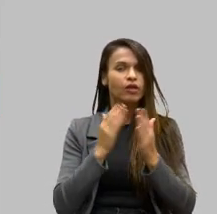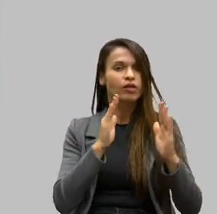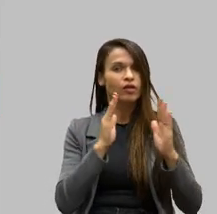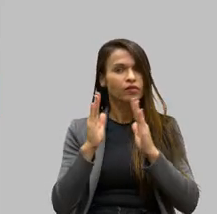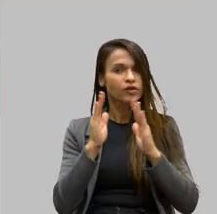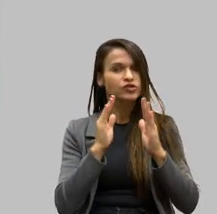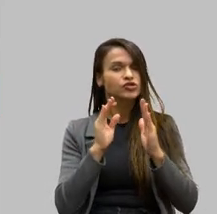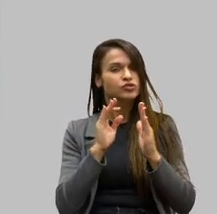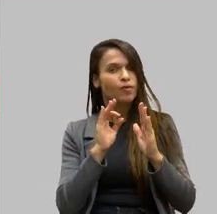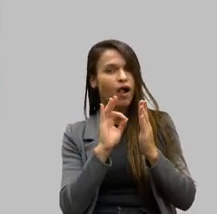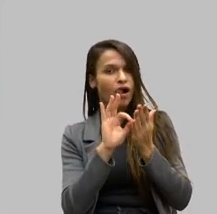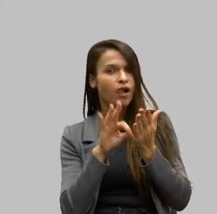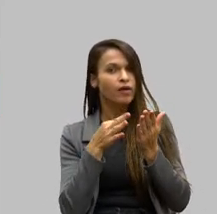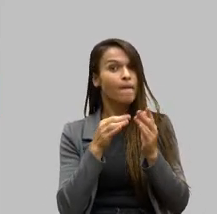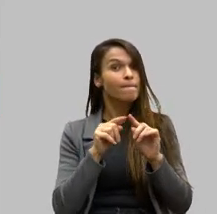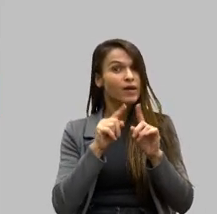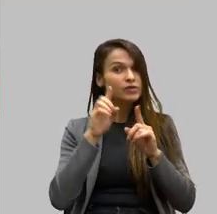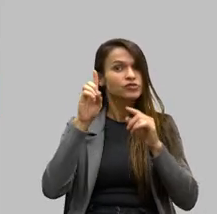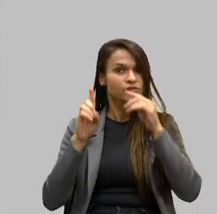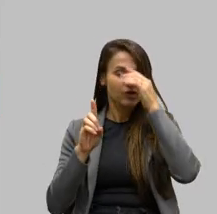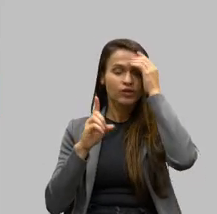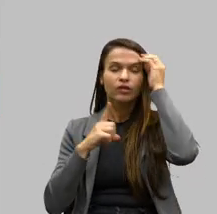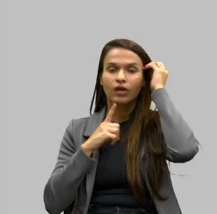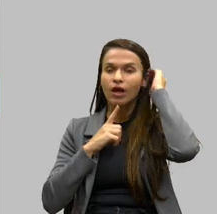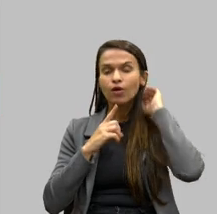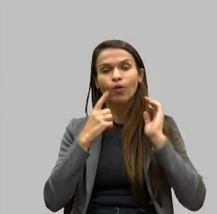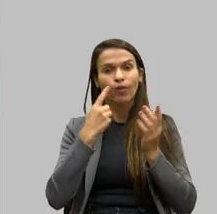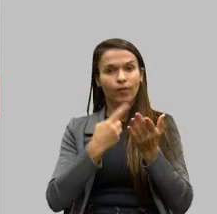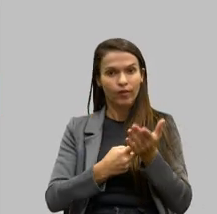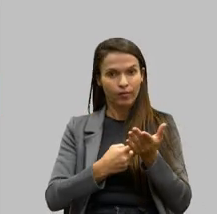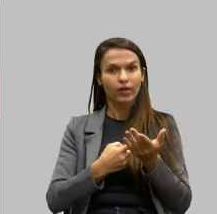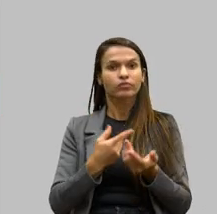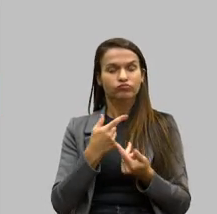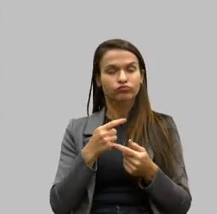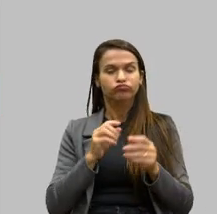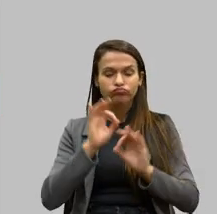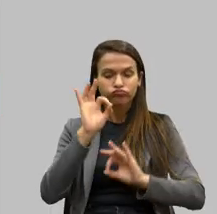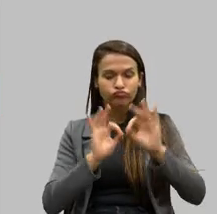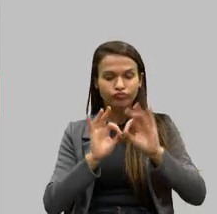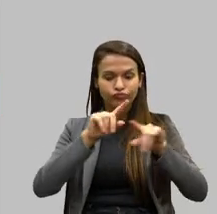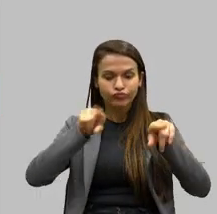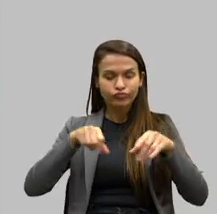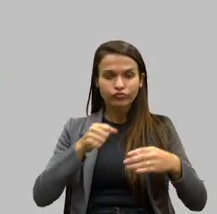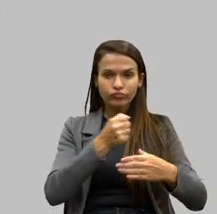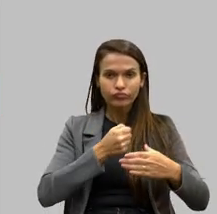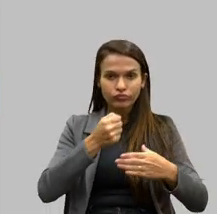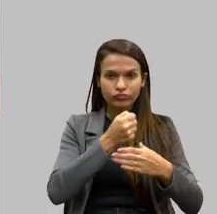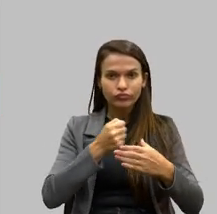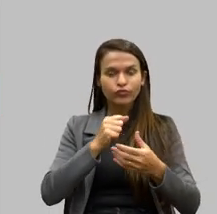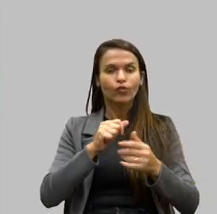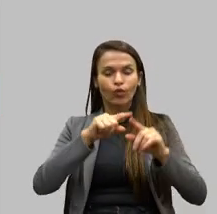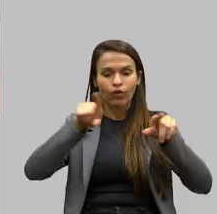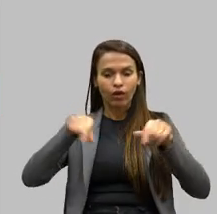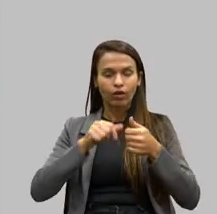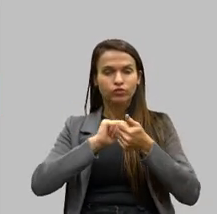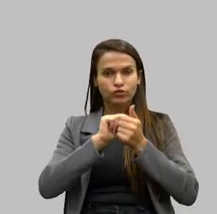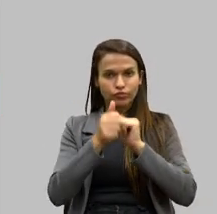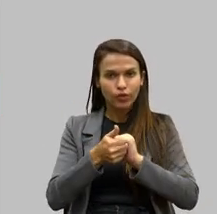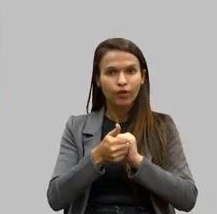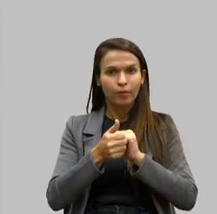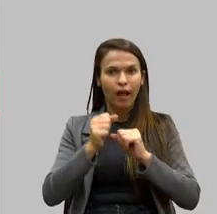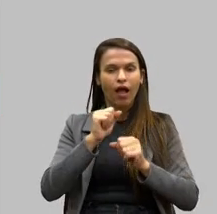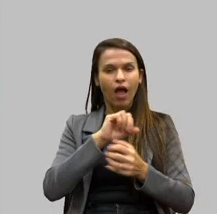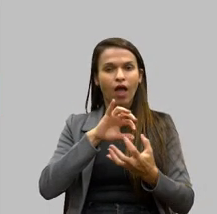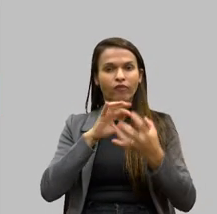licitação, mas que o diretor já tem um termo de compromisso para poder adequar uma cozinha, adequar a quadra, reformar a escola de uma forma geral. Sabemos que conseguimos